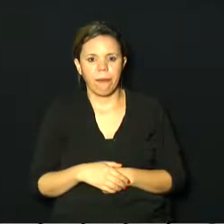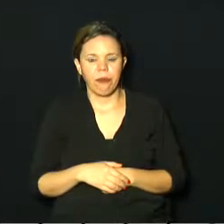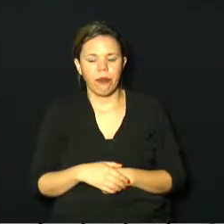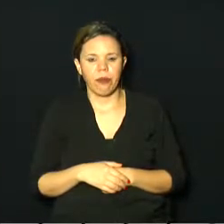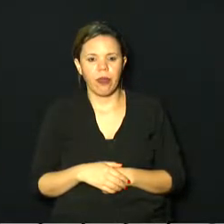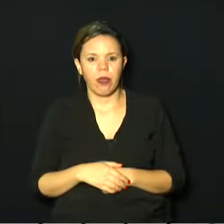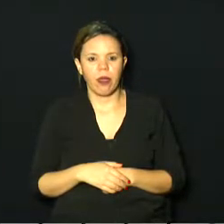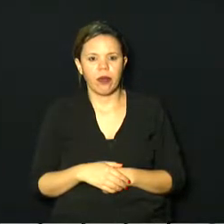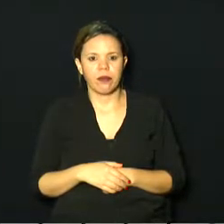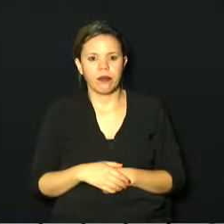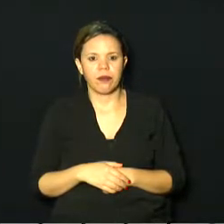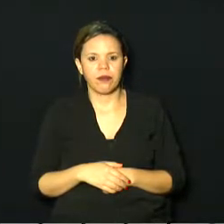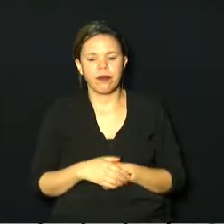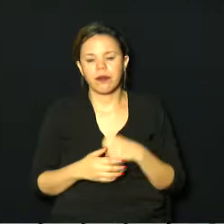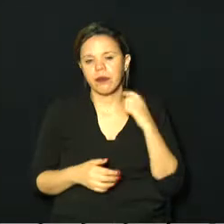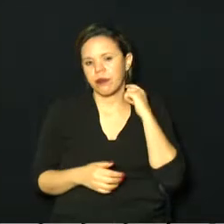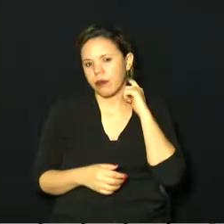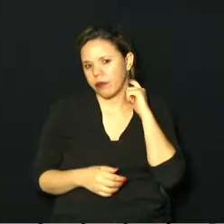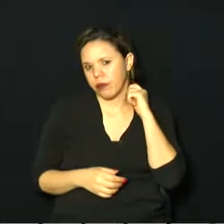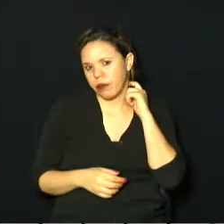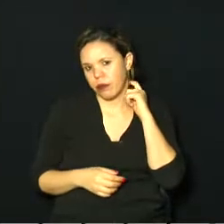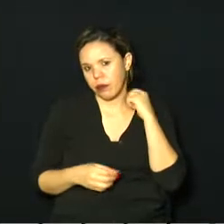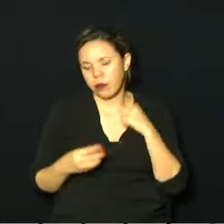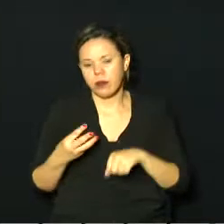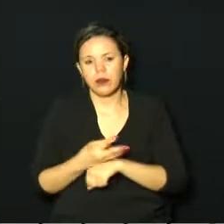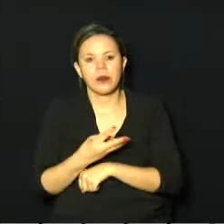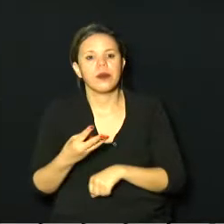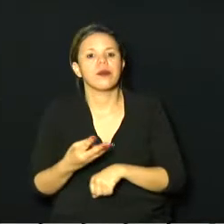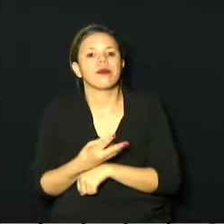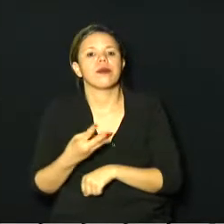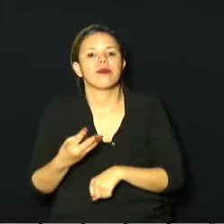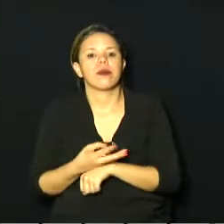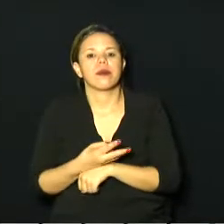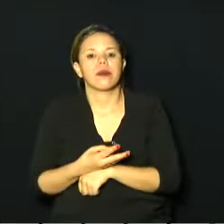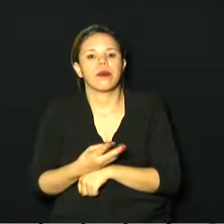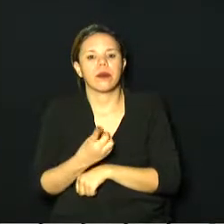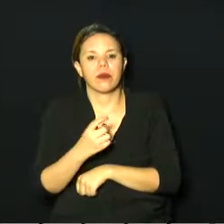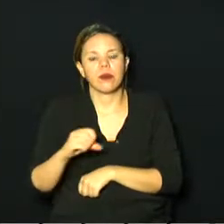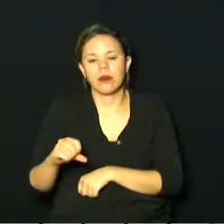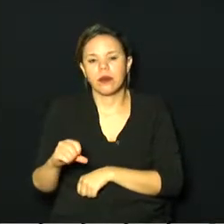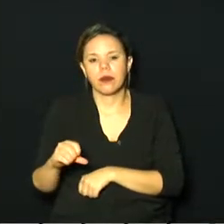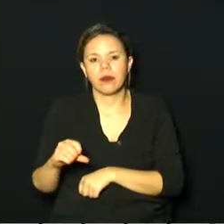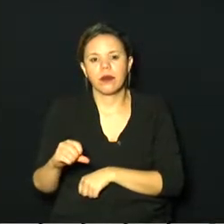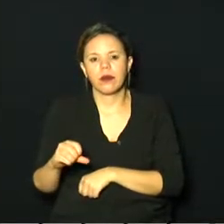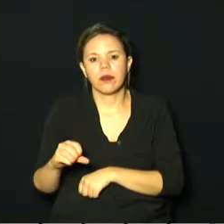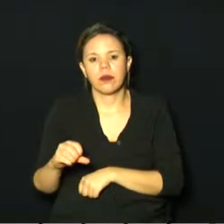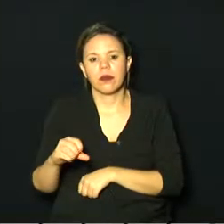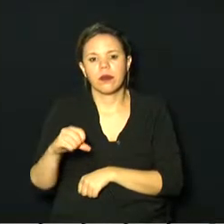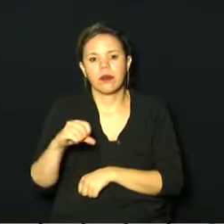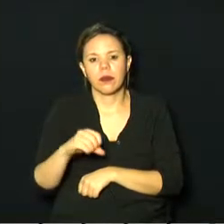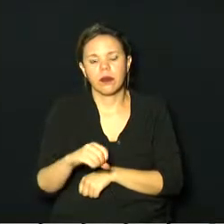expositores. E o WhatsApp, né, no app é 19